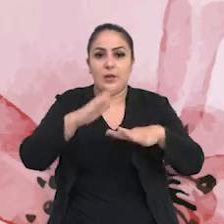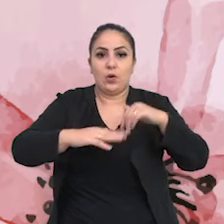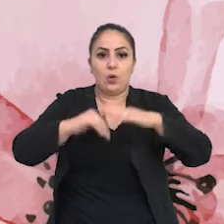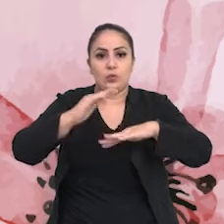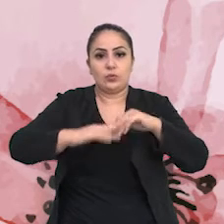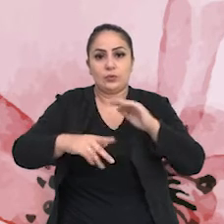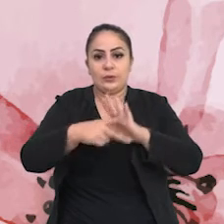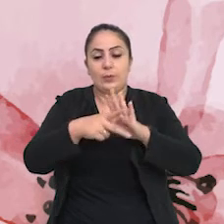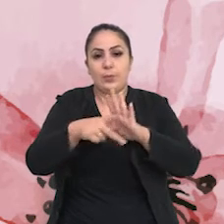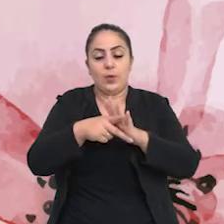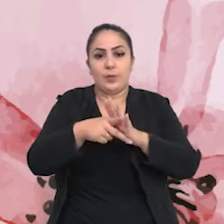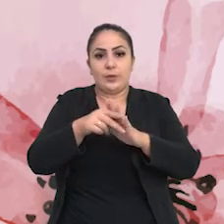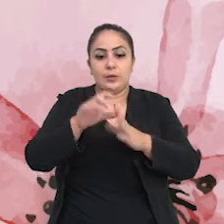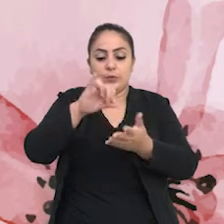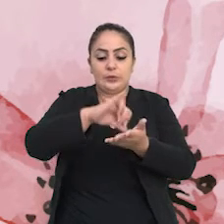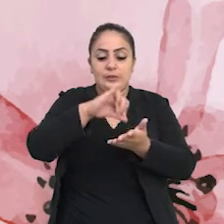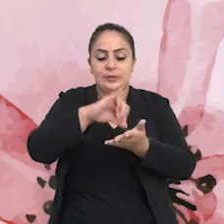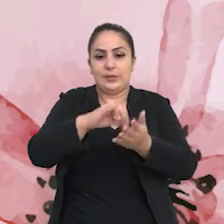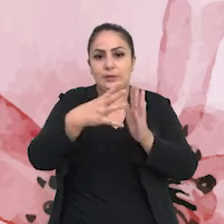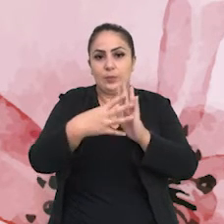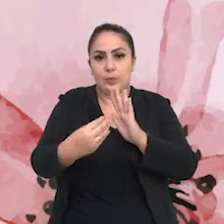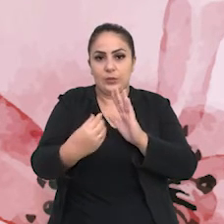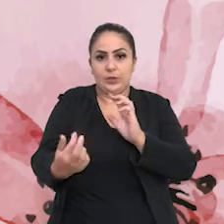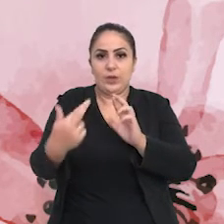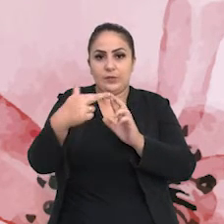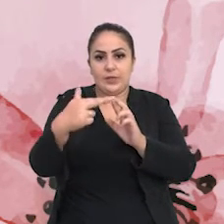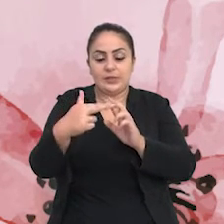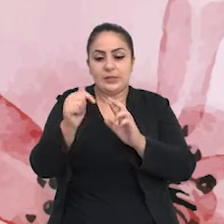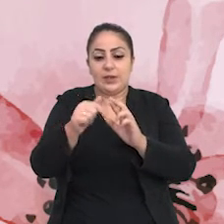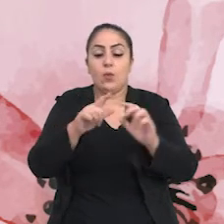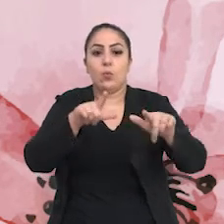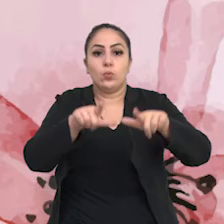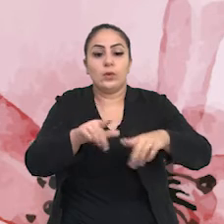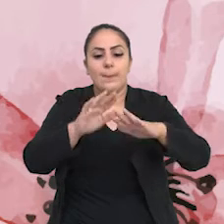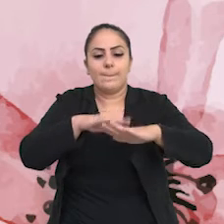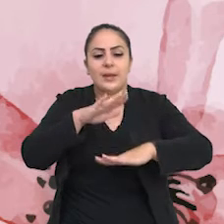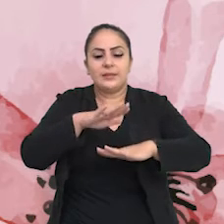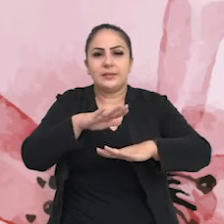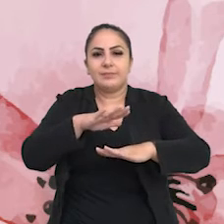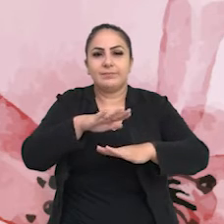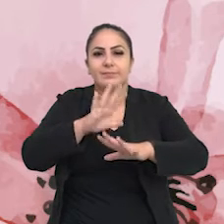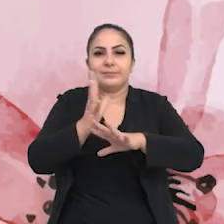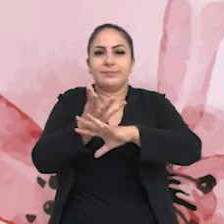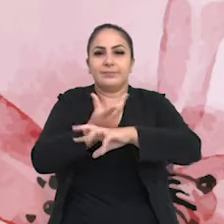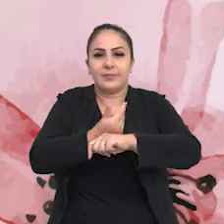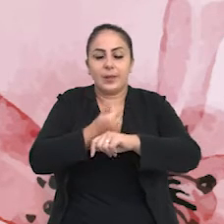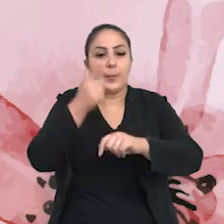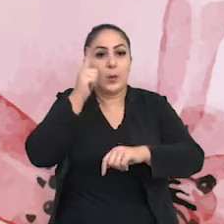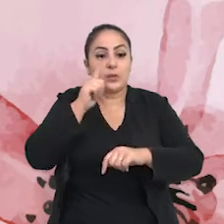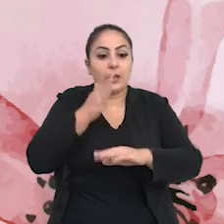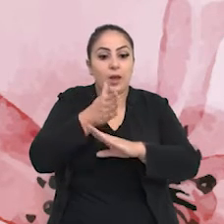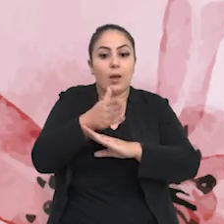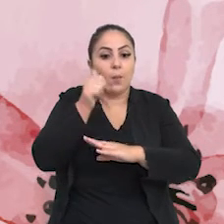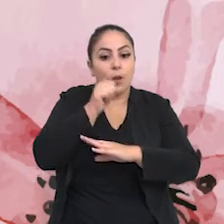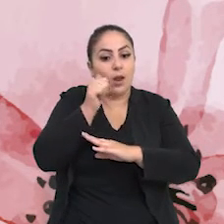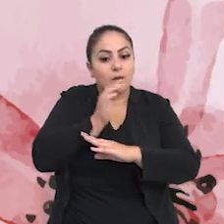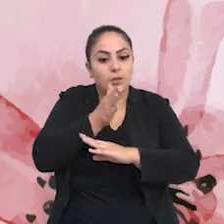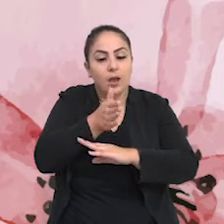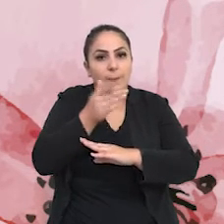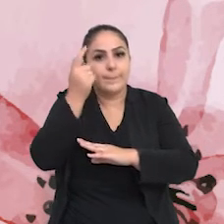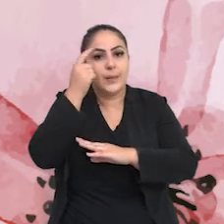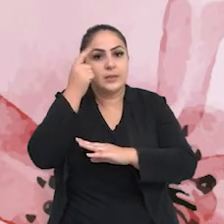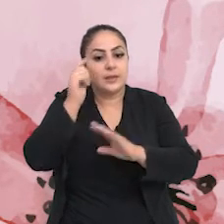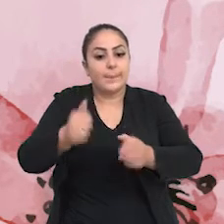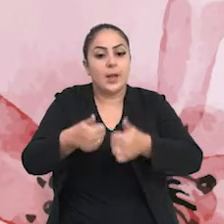a construção, né, dos centros de referência, que seriam espaços multidisciplinares para que as mulheres